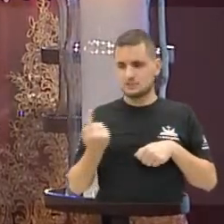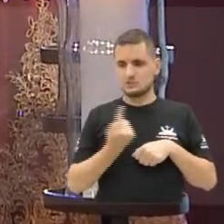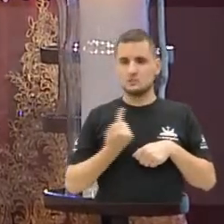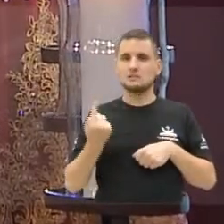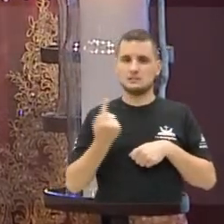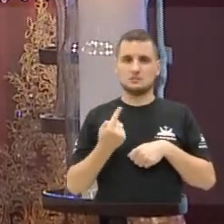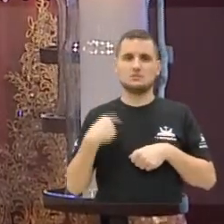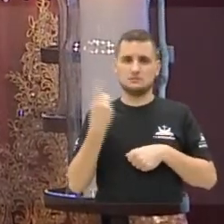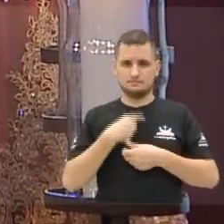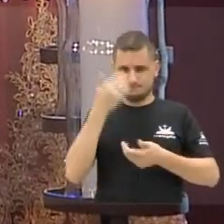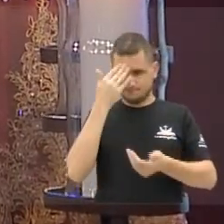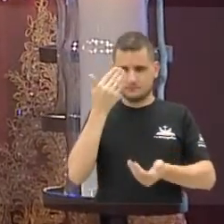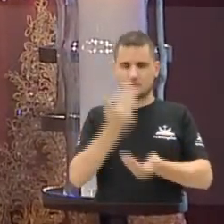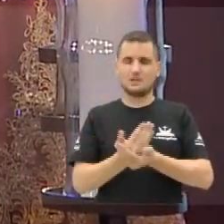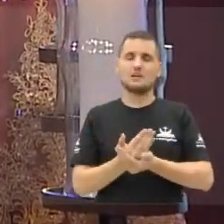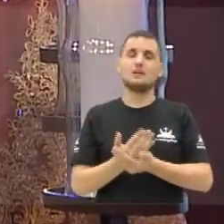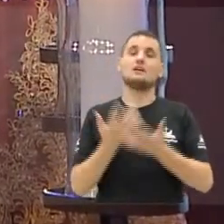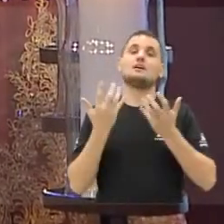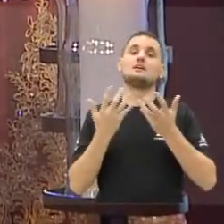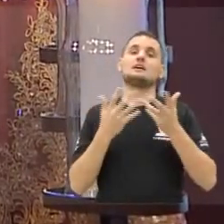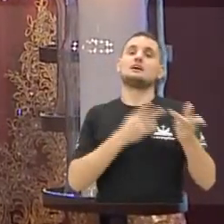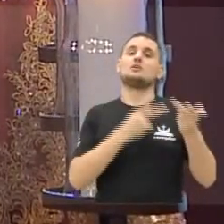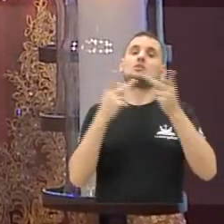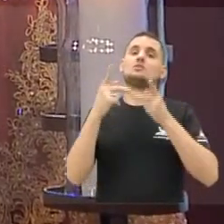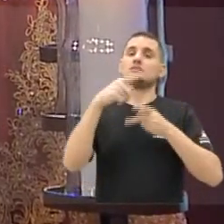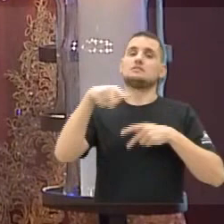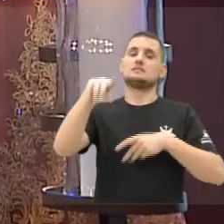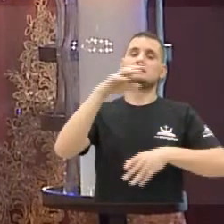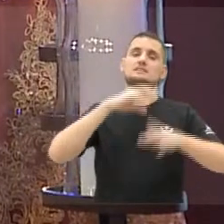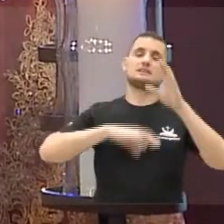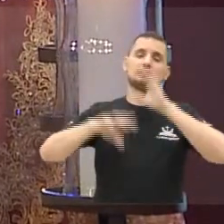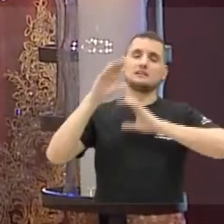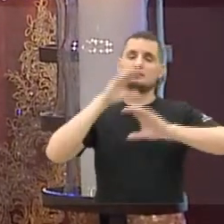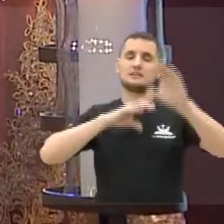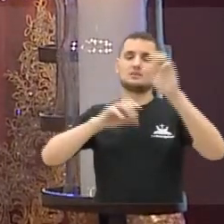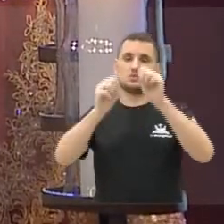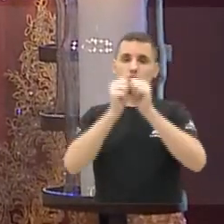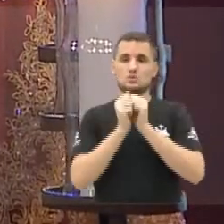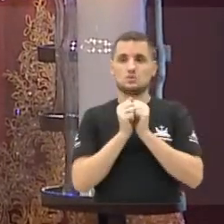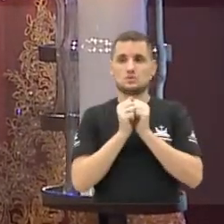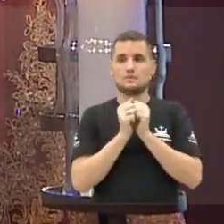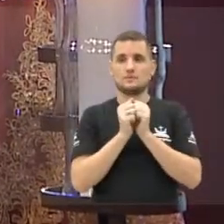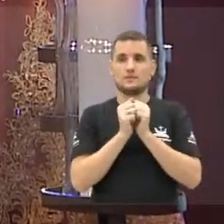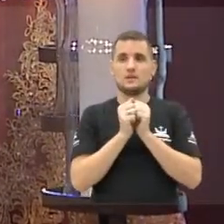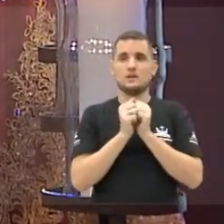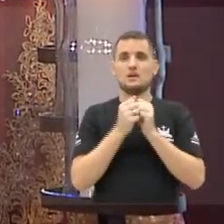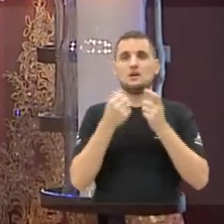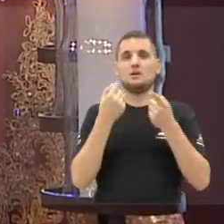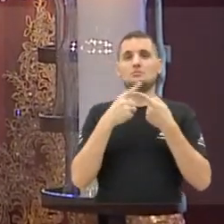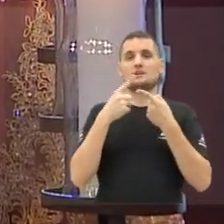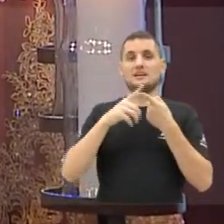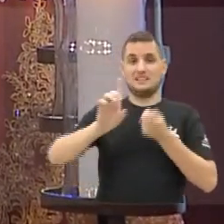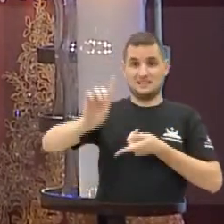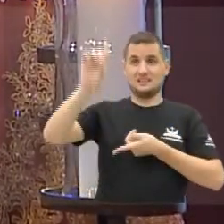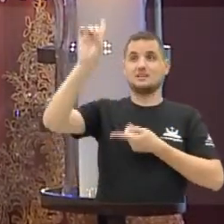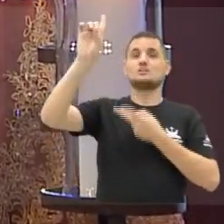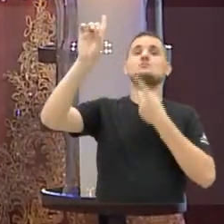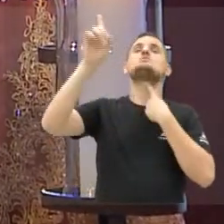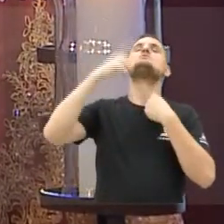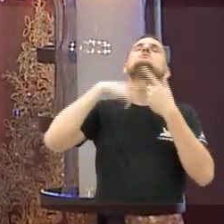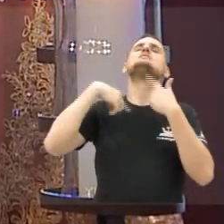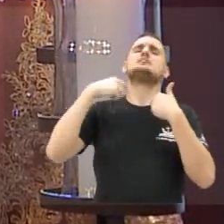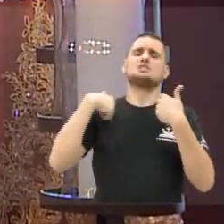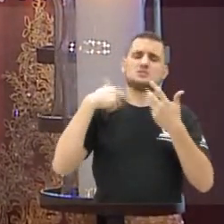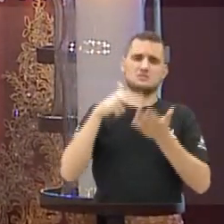creio. Eu quero convidar você aí em casa já cantar comigo isso. A voz de Deus para você: eu te